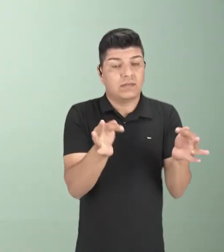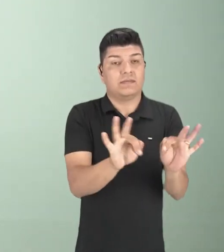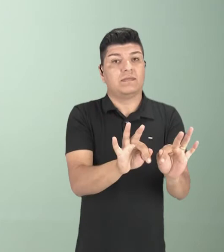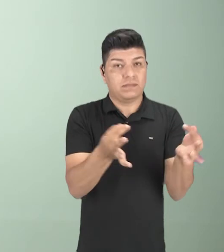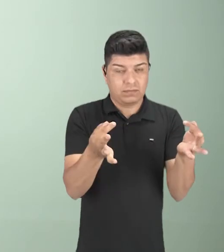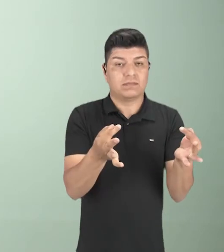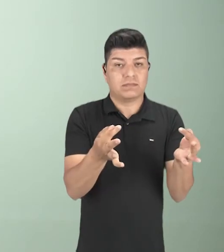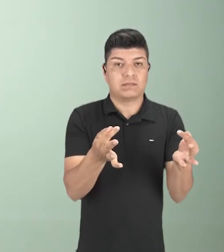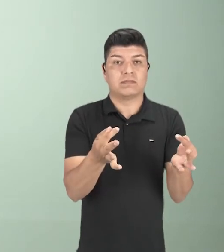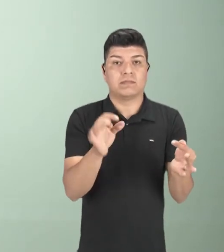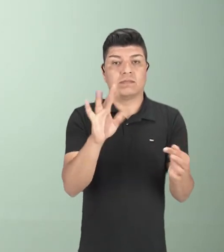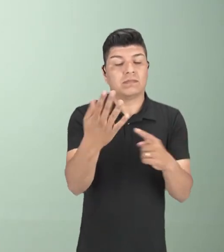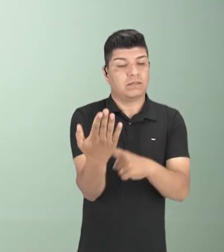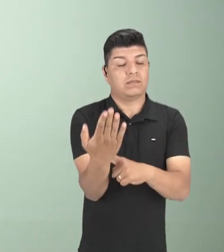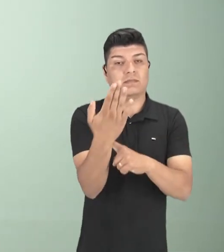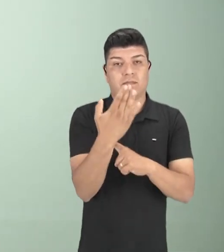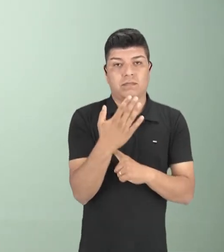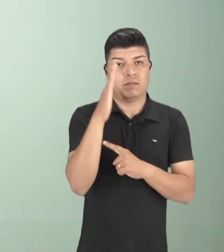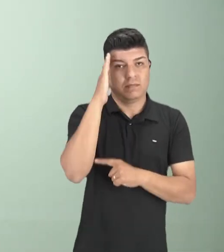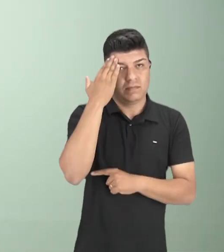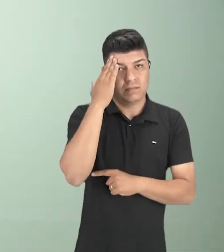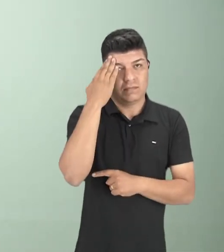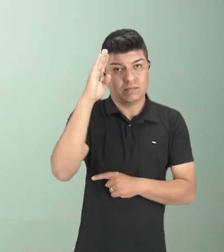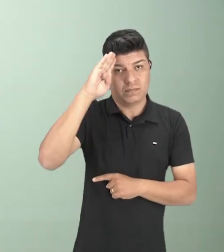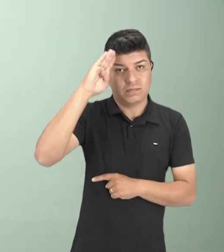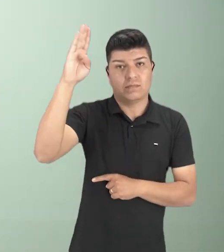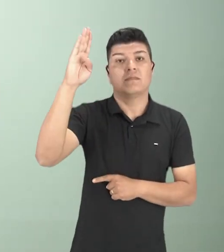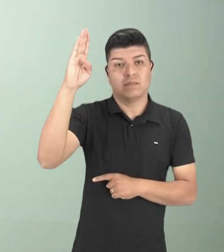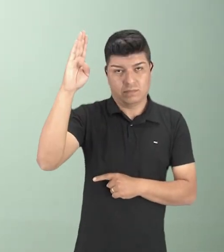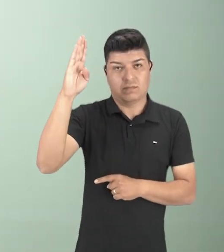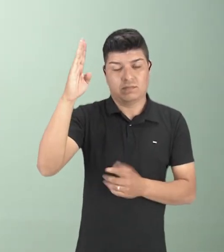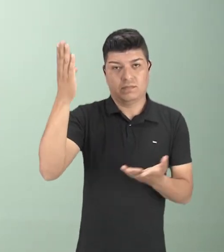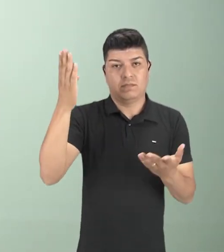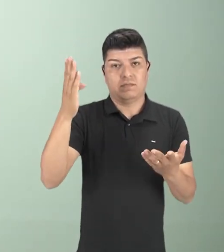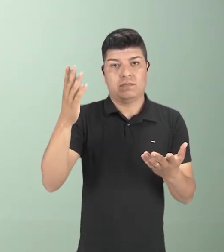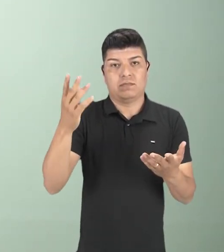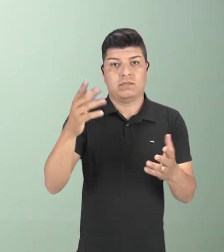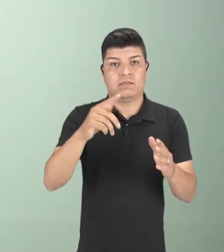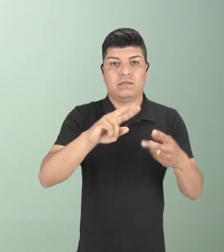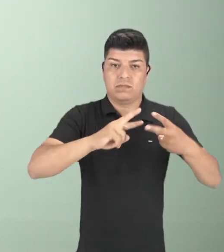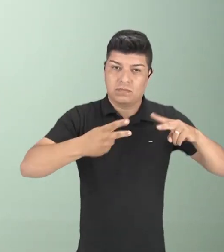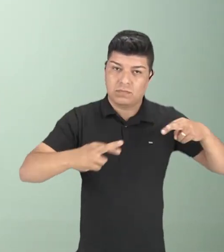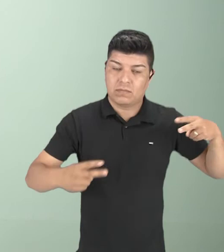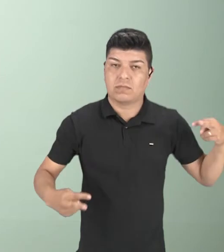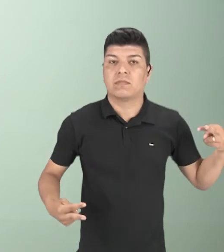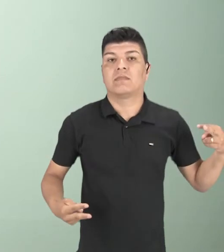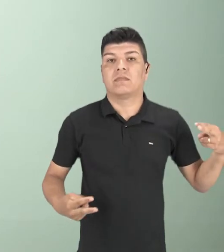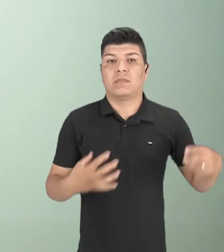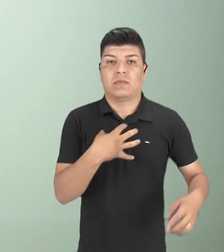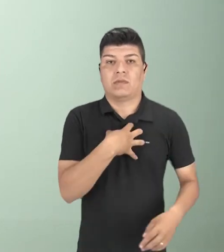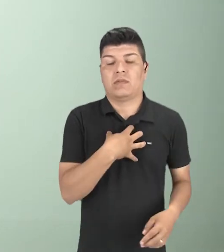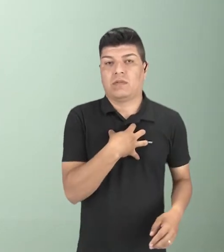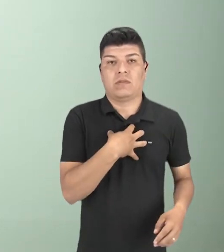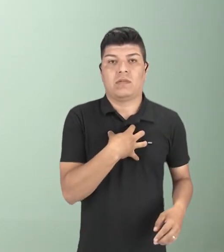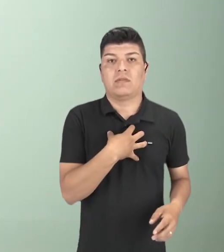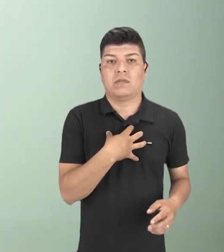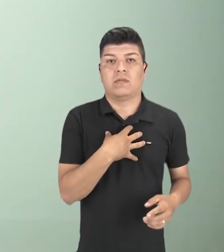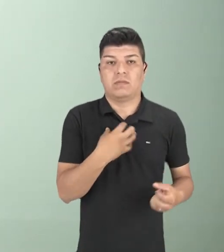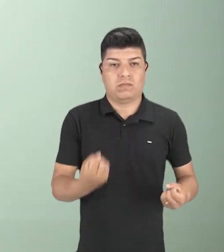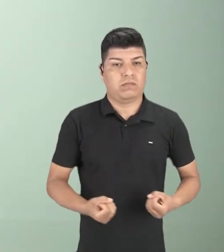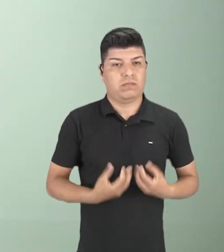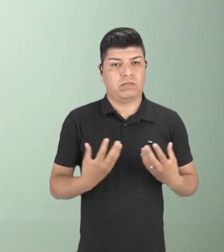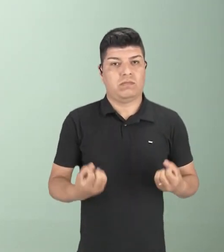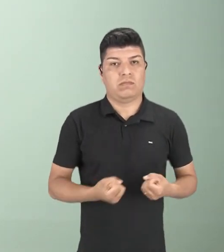Ela é apenas para auxiliar no entendimento, principalmente dos eventos genéticos, né, do comportamento e manifestações